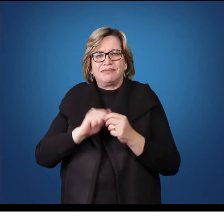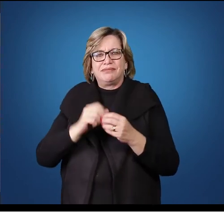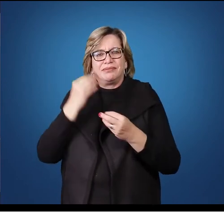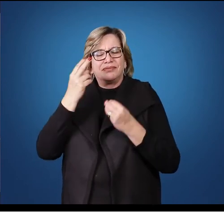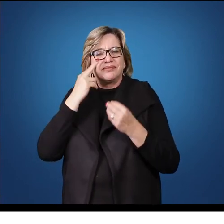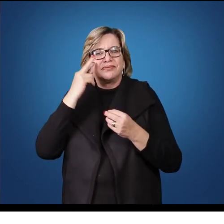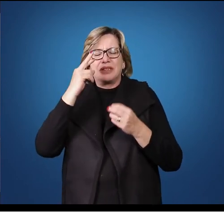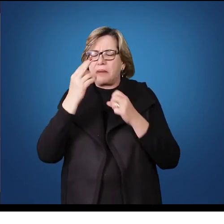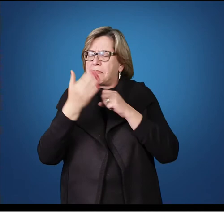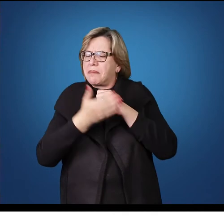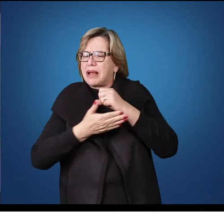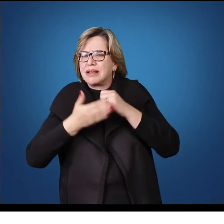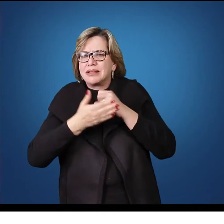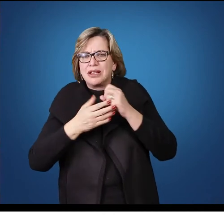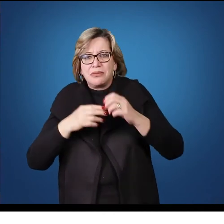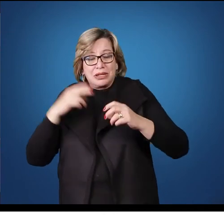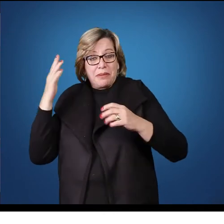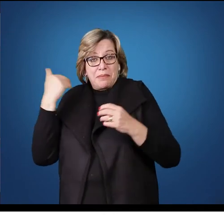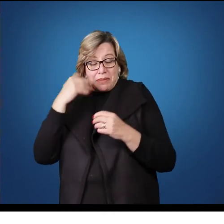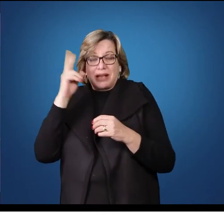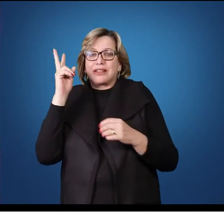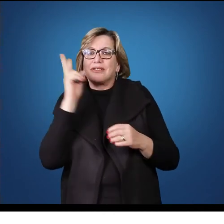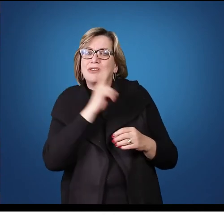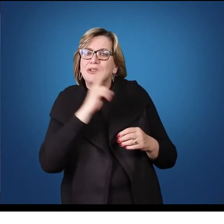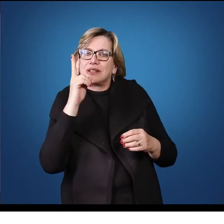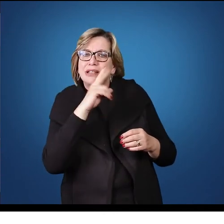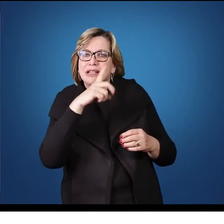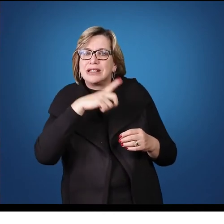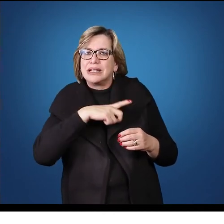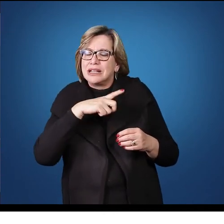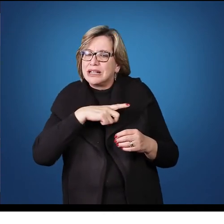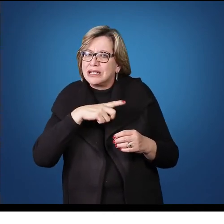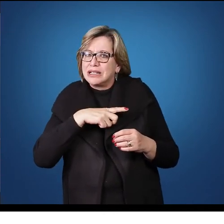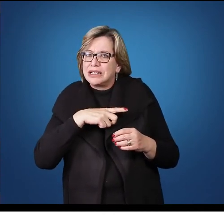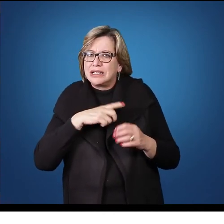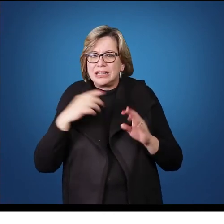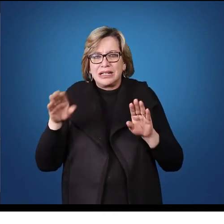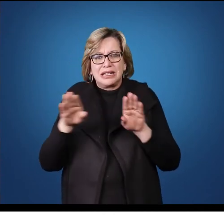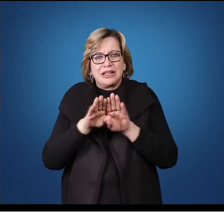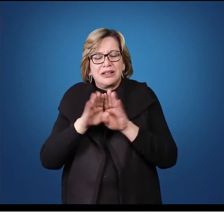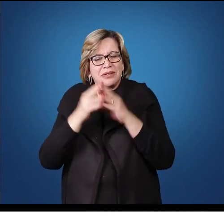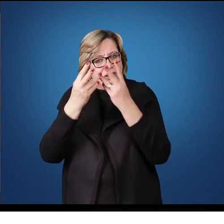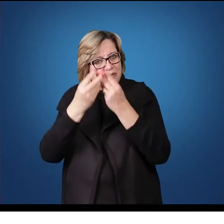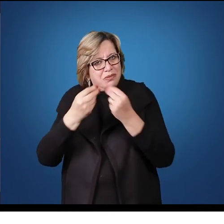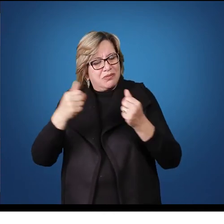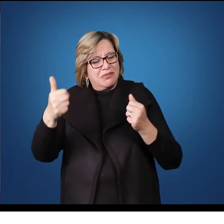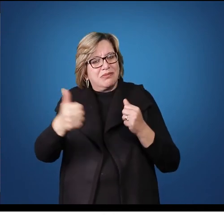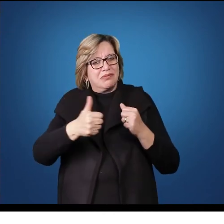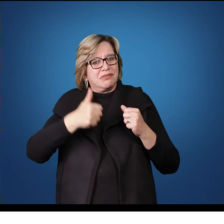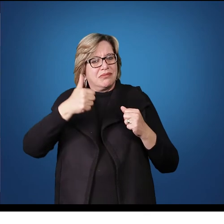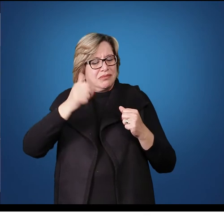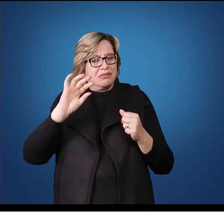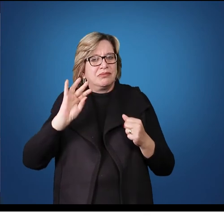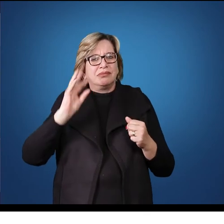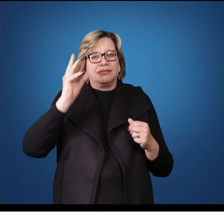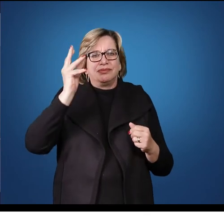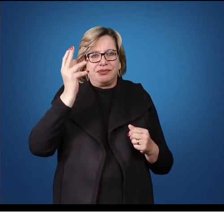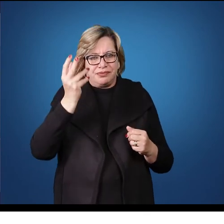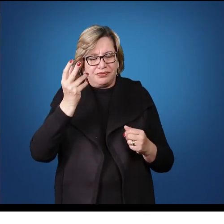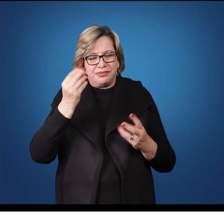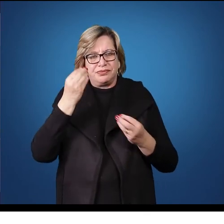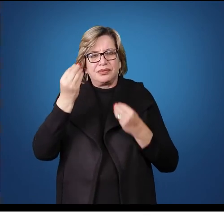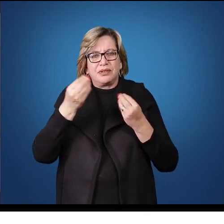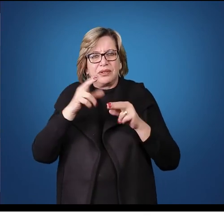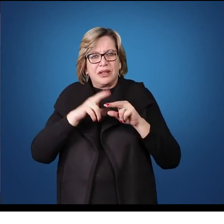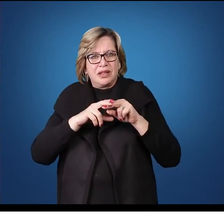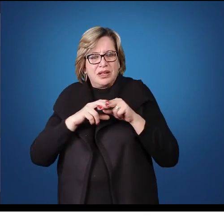importante esse saque porque ele ganha mais velocidade e é uma ação que vai gerar maior eficiência no próprio jogo da equipe. Nesse tipo de saque é